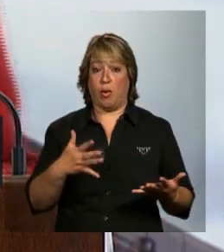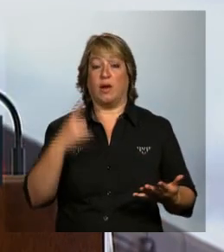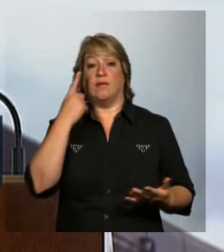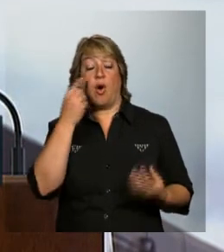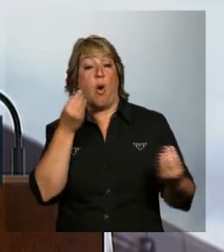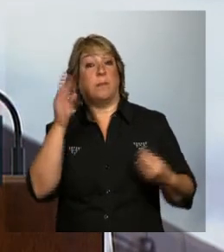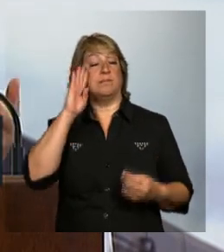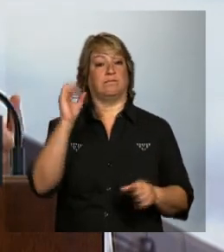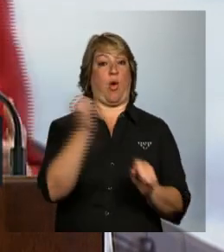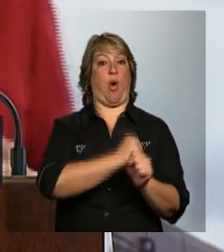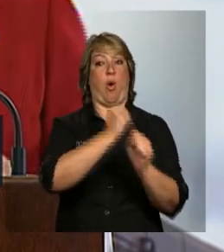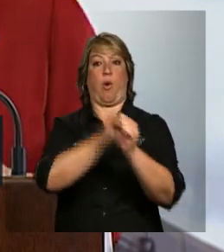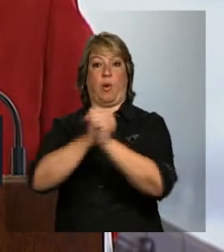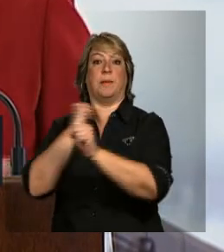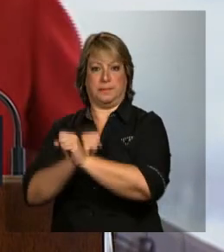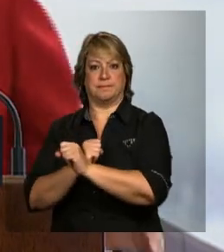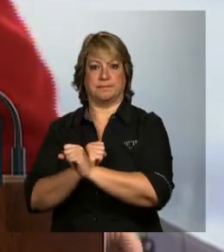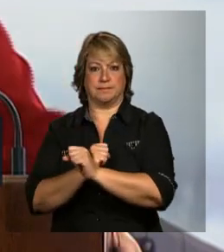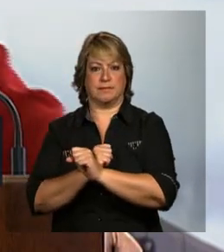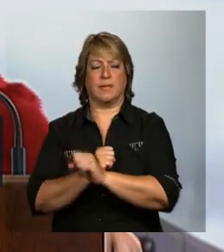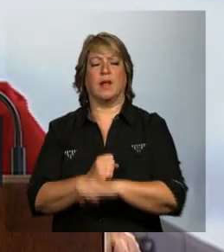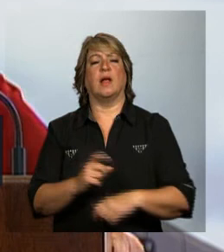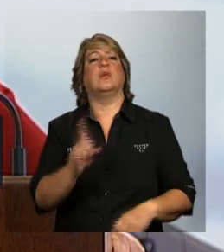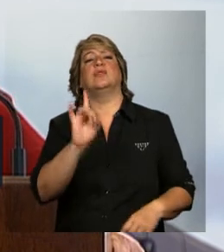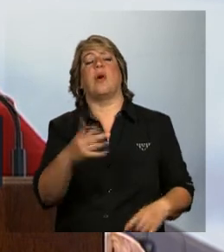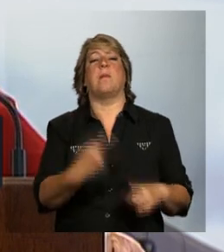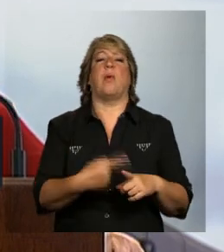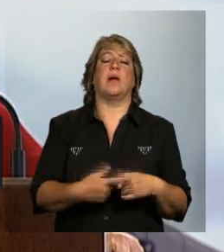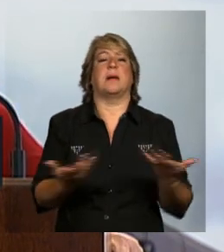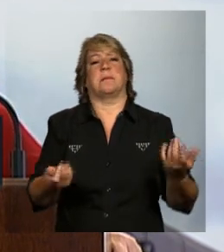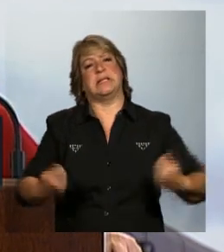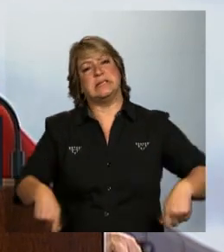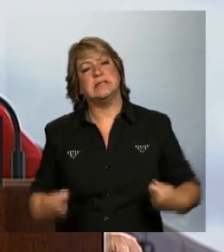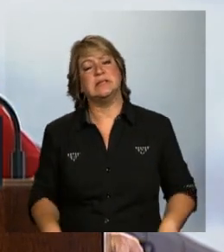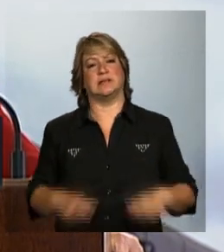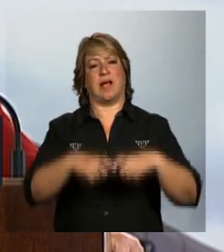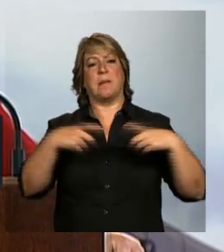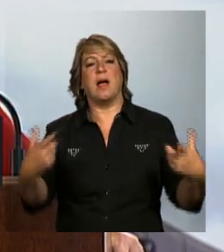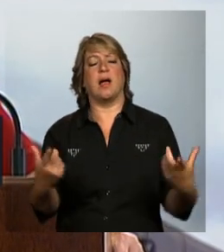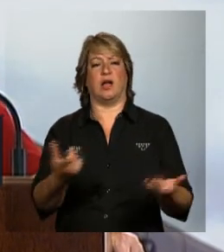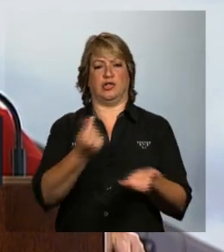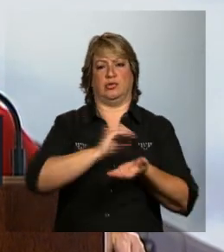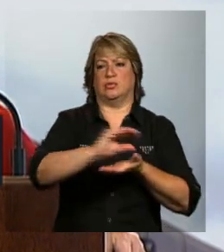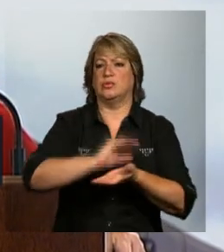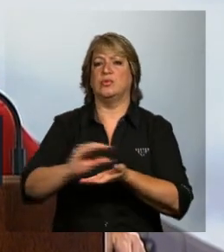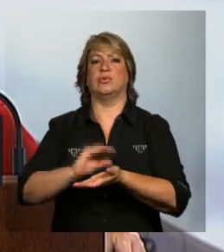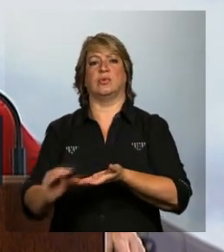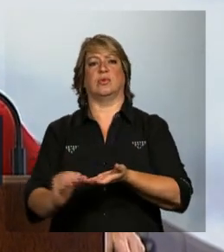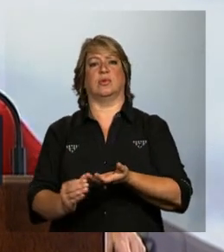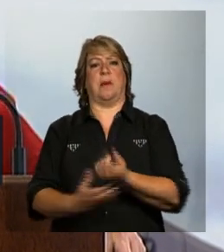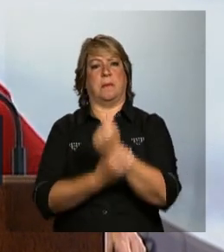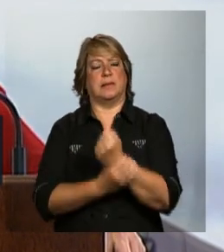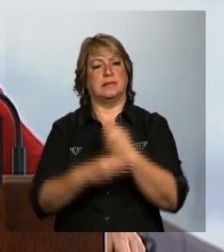da infraestrutura não é só porque é necessário que nós ampliamos os investimentos para